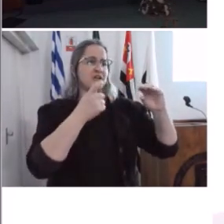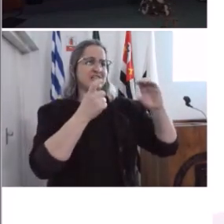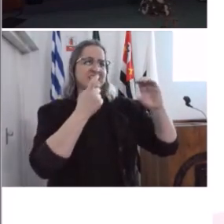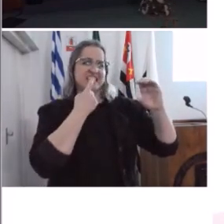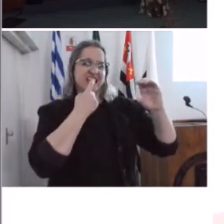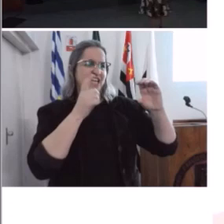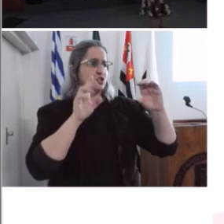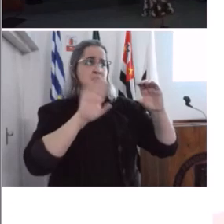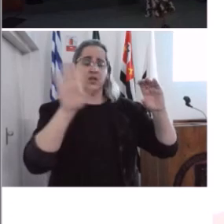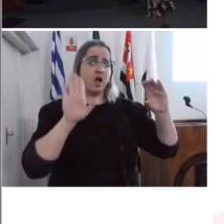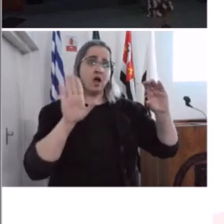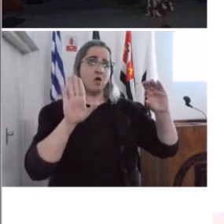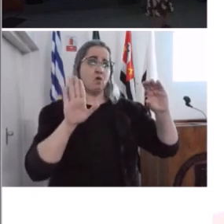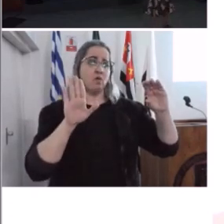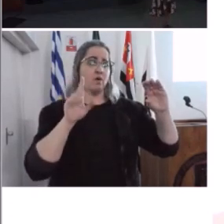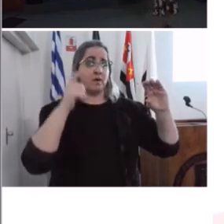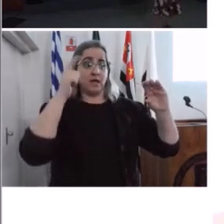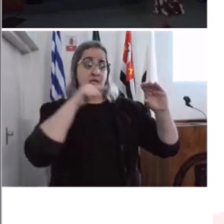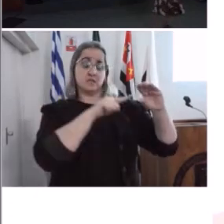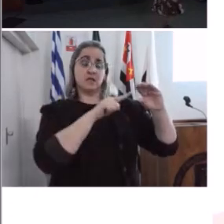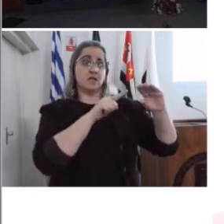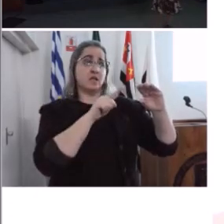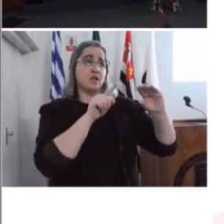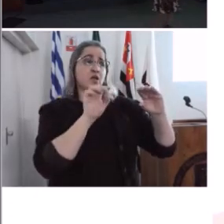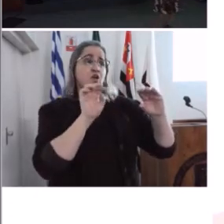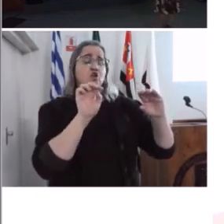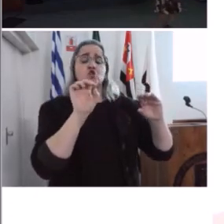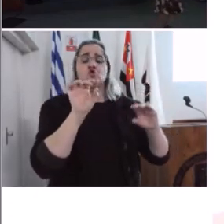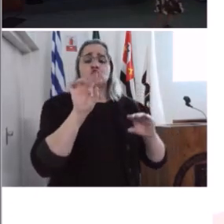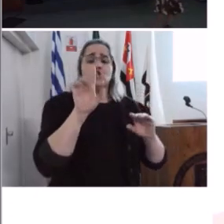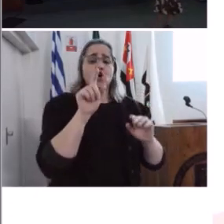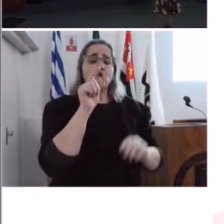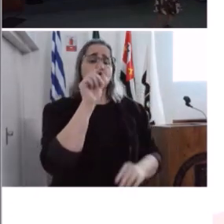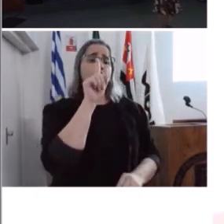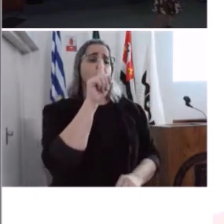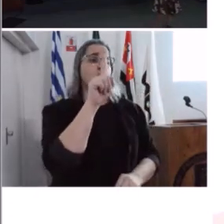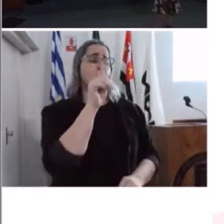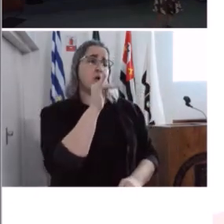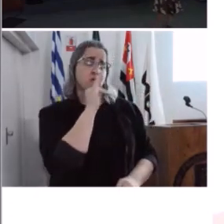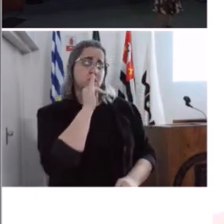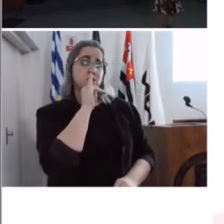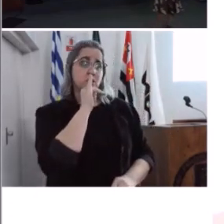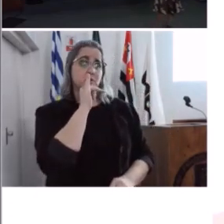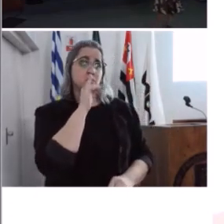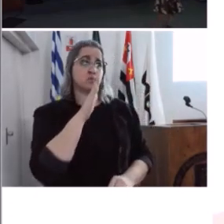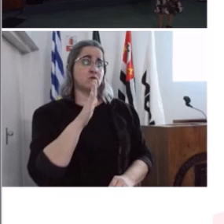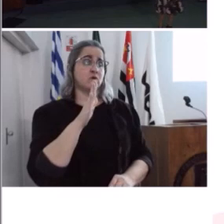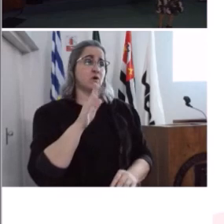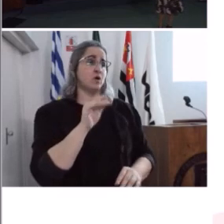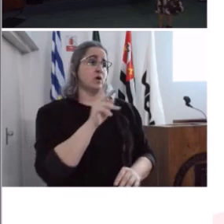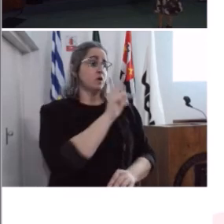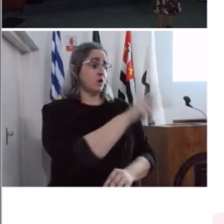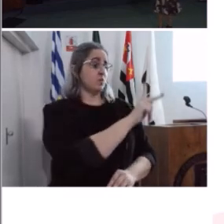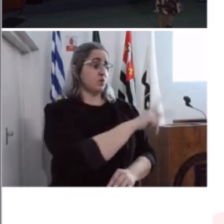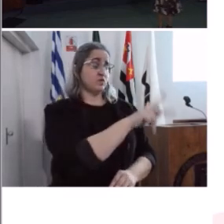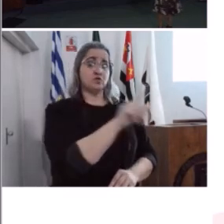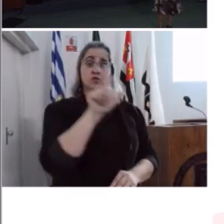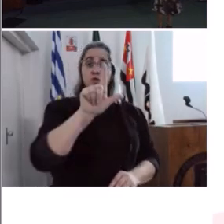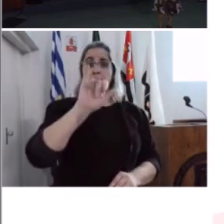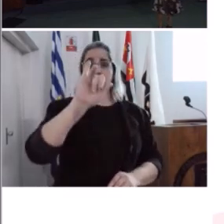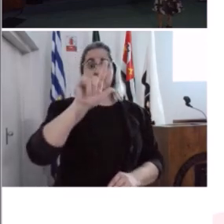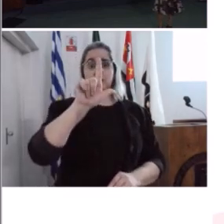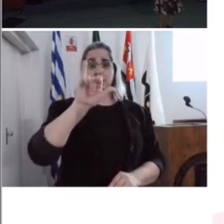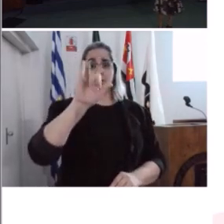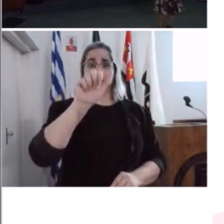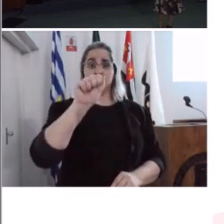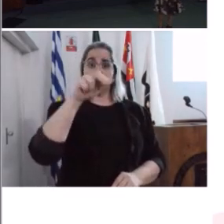não. Vide um dos exemplos de inúmeras alterações que a gente pode ter, que a professora Lilian